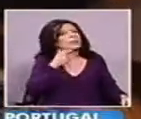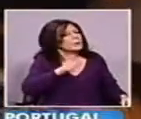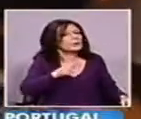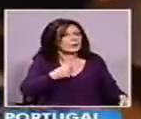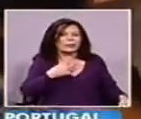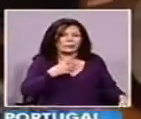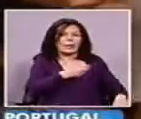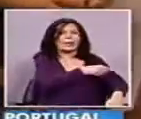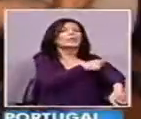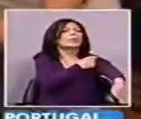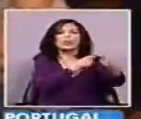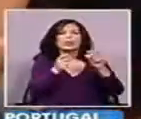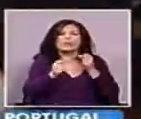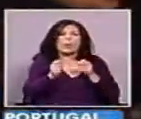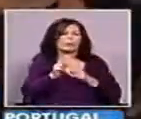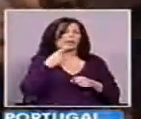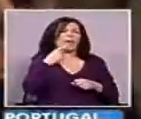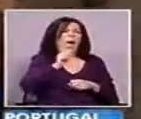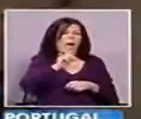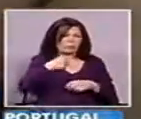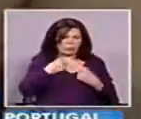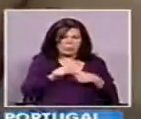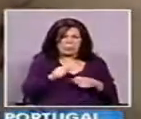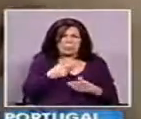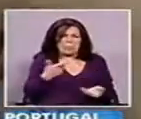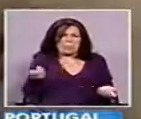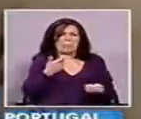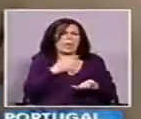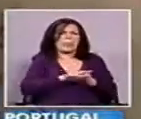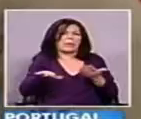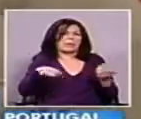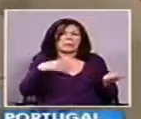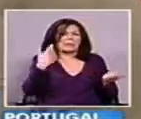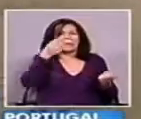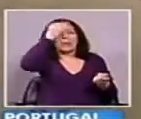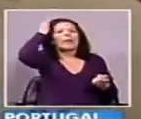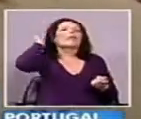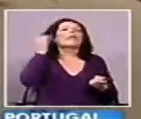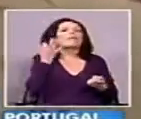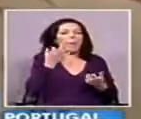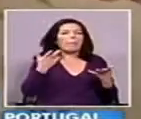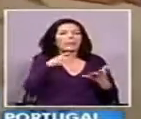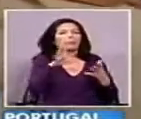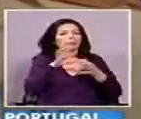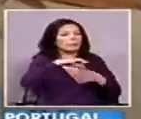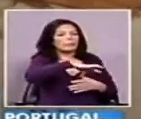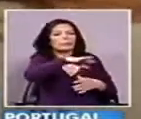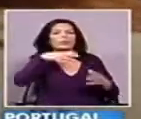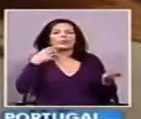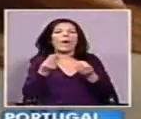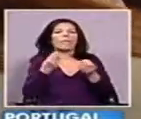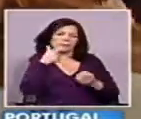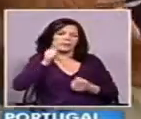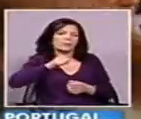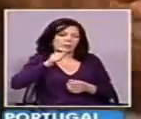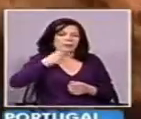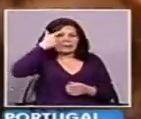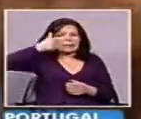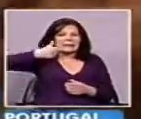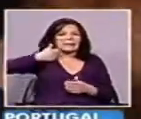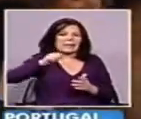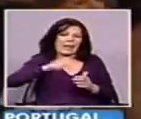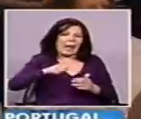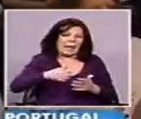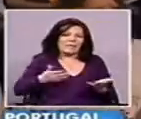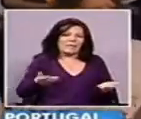Sim. E não está nervosa? Não, não. Nada? Nada. Vale a pena juntar-se com os mais novos, não é? É. Ora, muito bem.